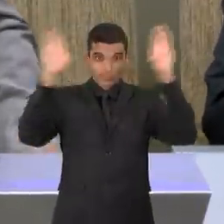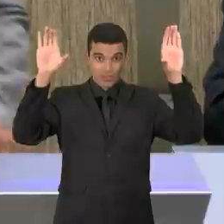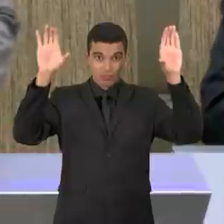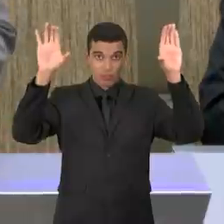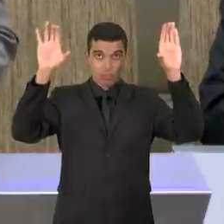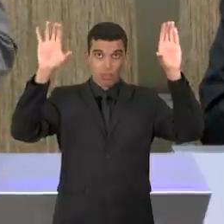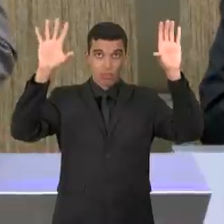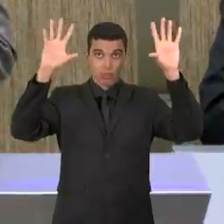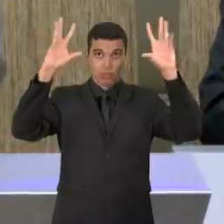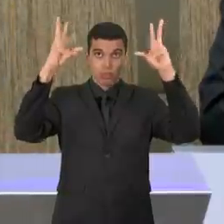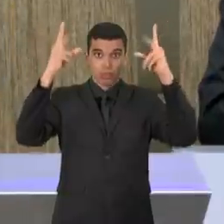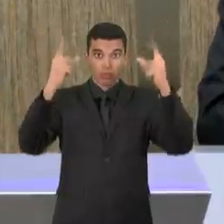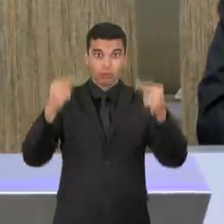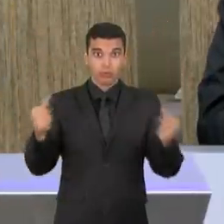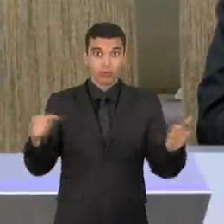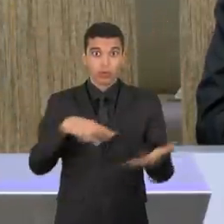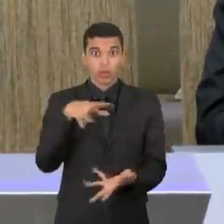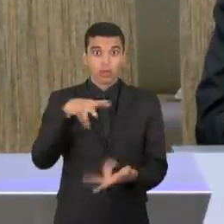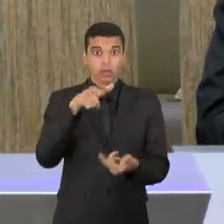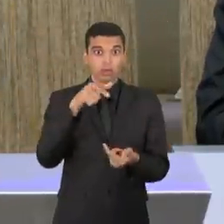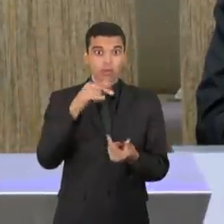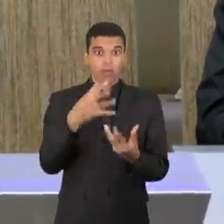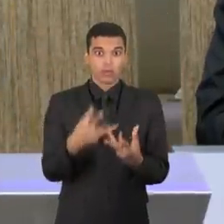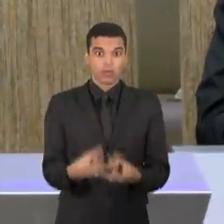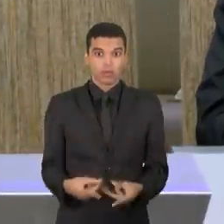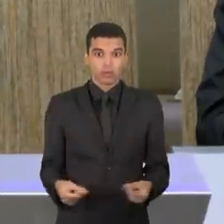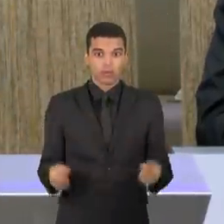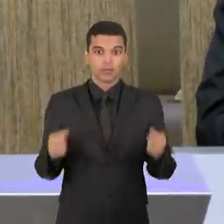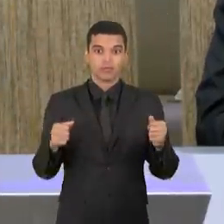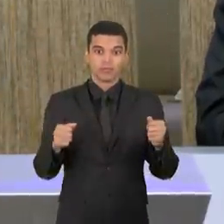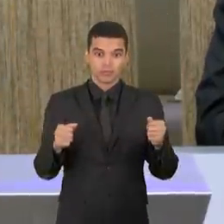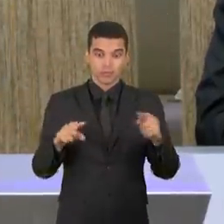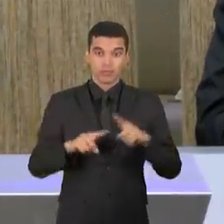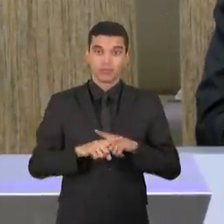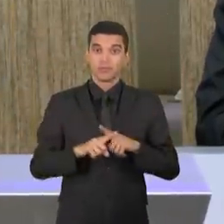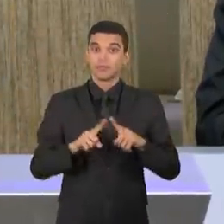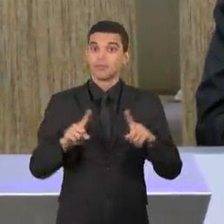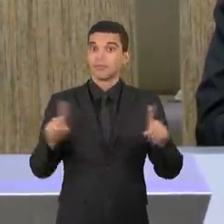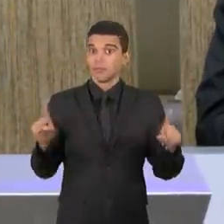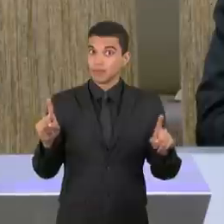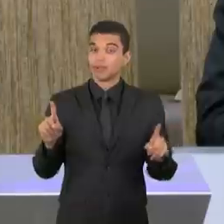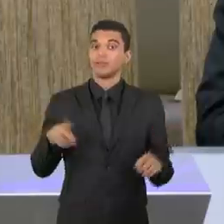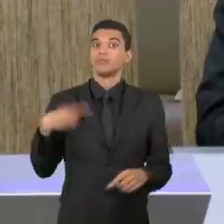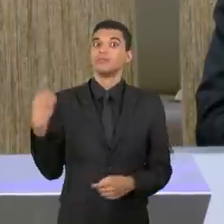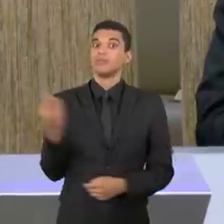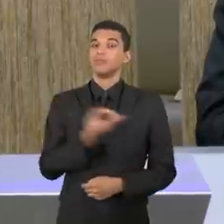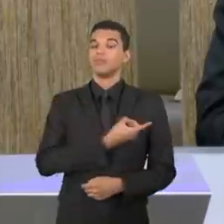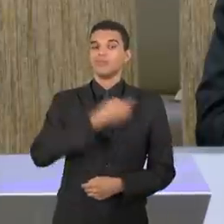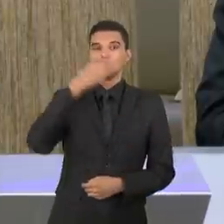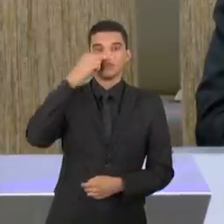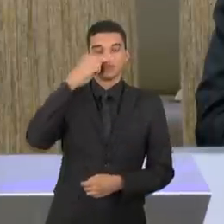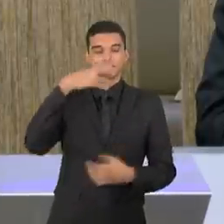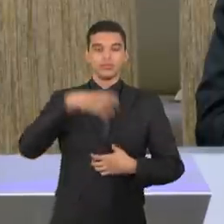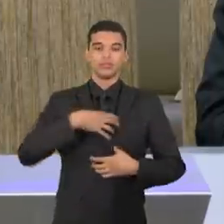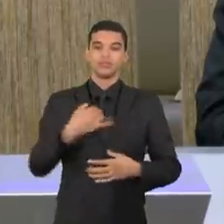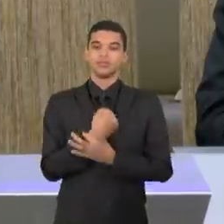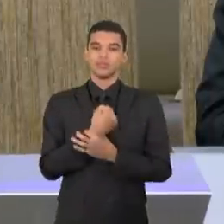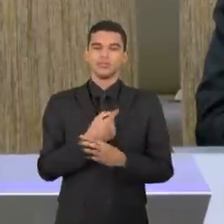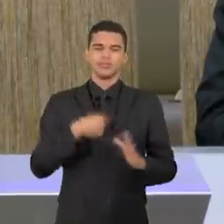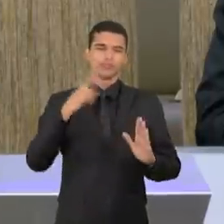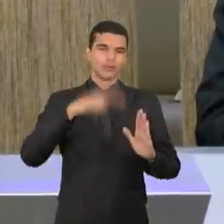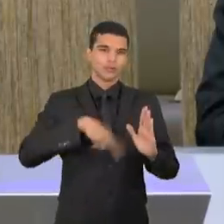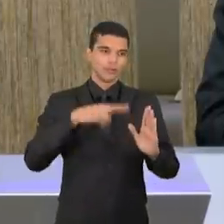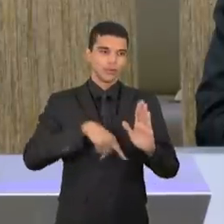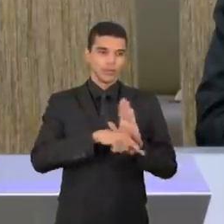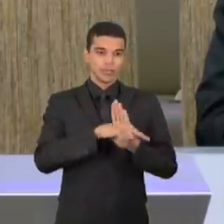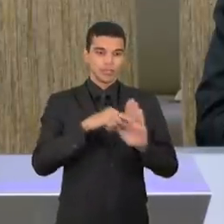Deus, nascerá, Malaquias que diz: nascerá o sol da justiça. Eu vou até ler esse versículo